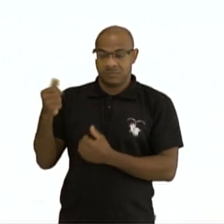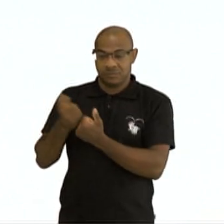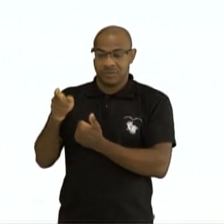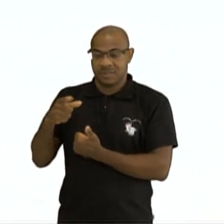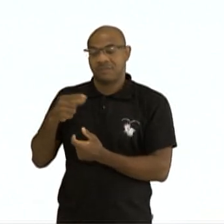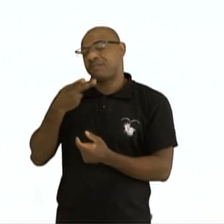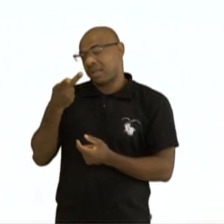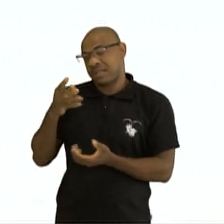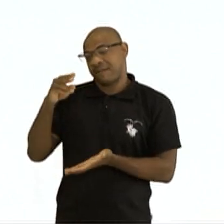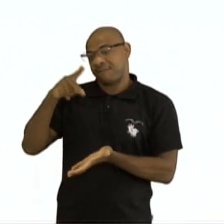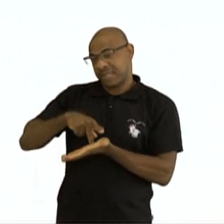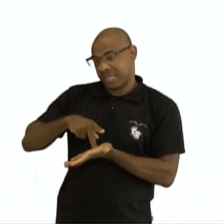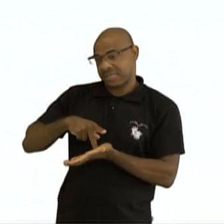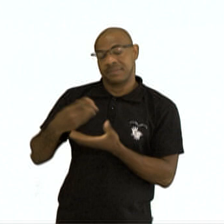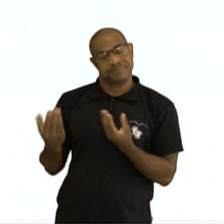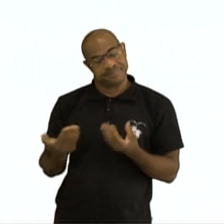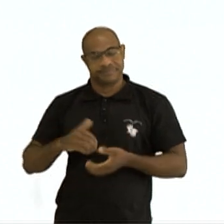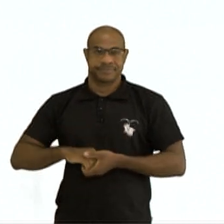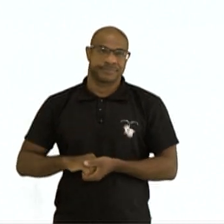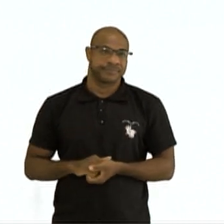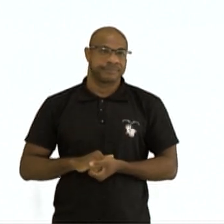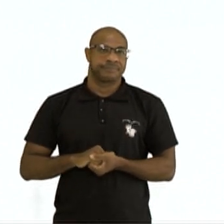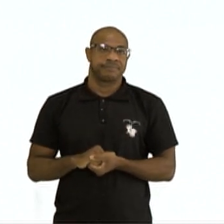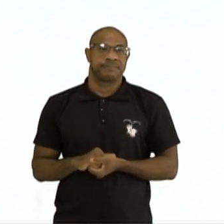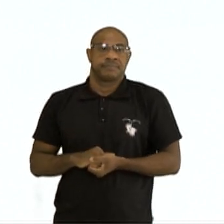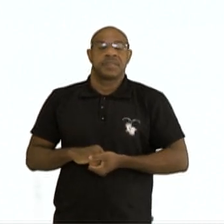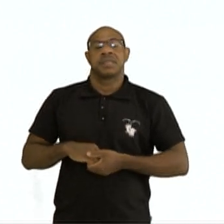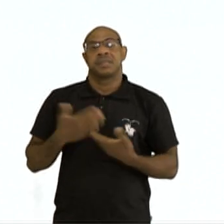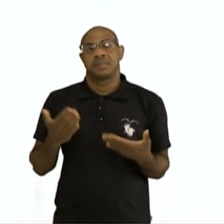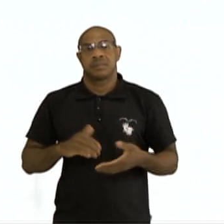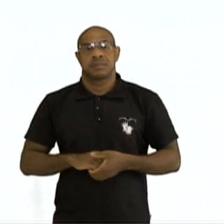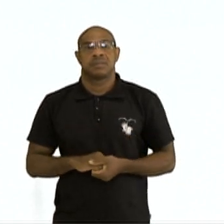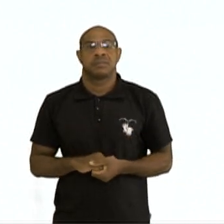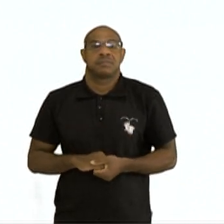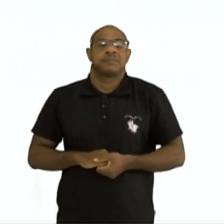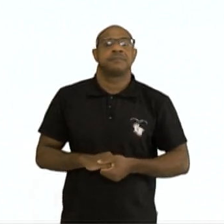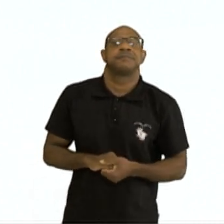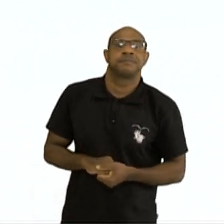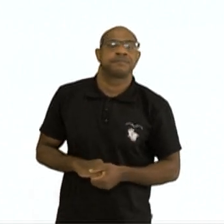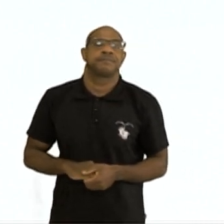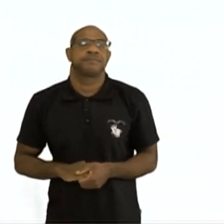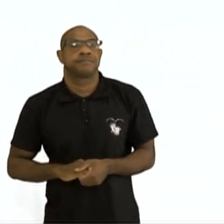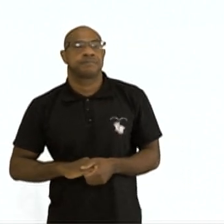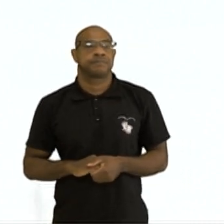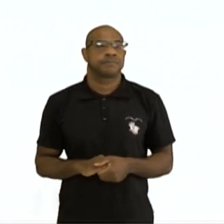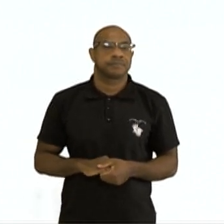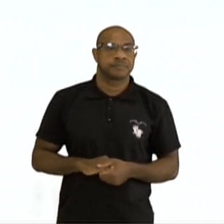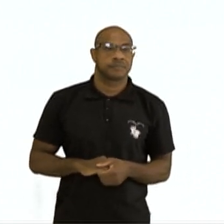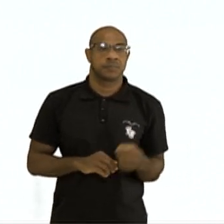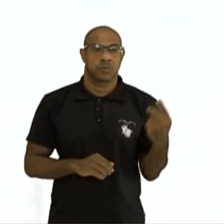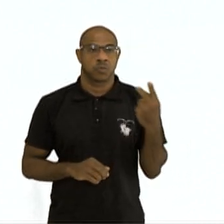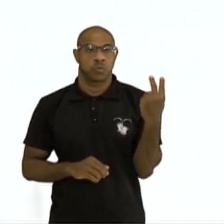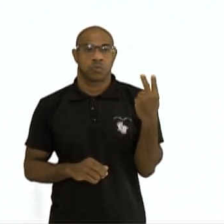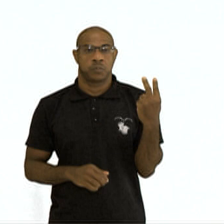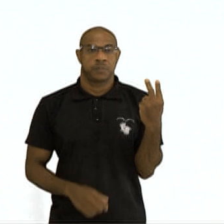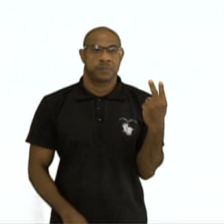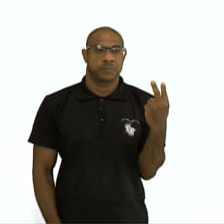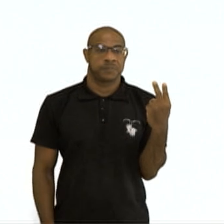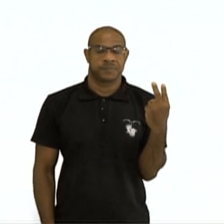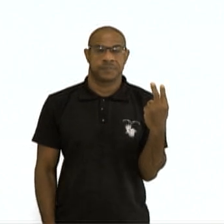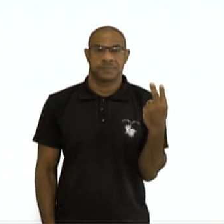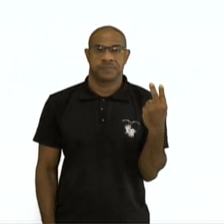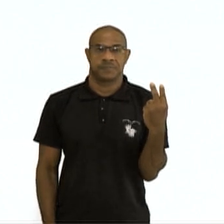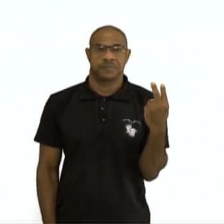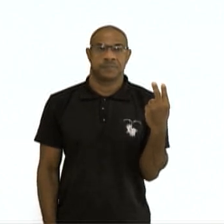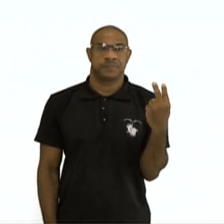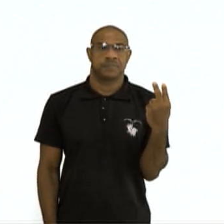o I é o was, aquele W-A-S. Não, realmente é. Mas nas condicionais é sempre o were, ok? 2. If I had money,